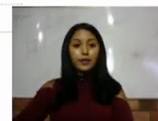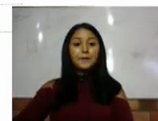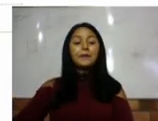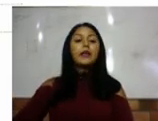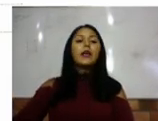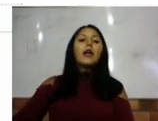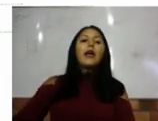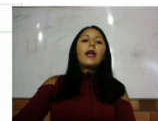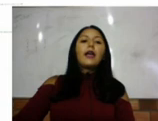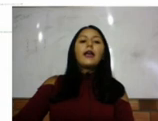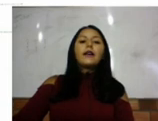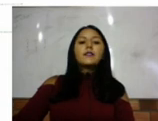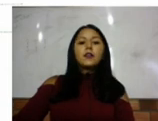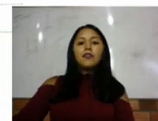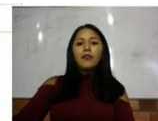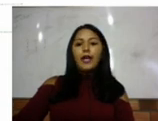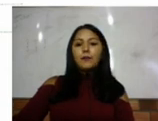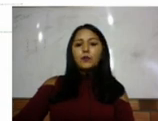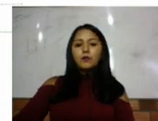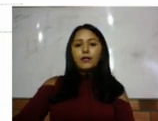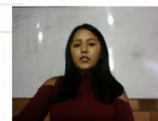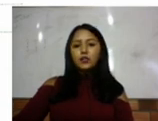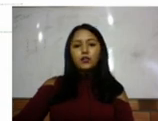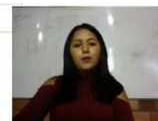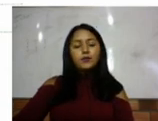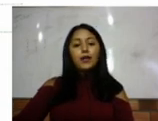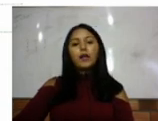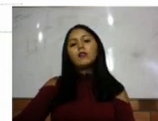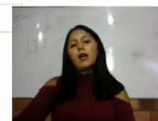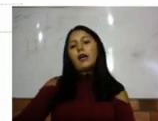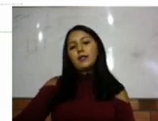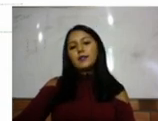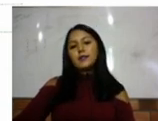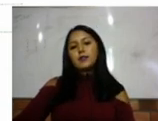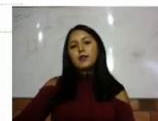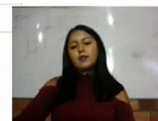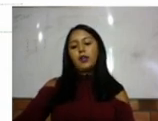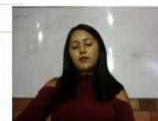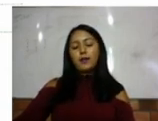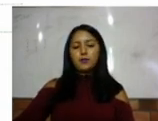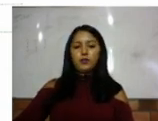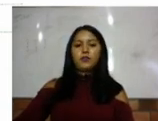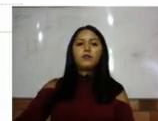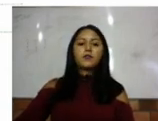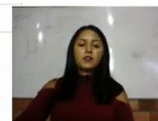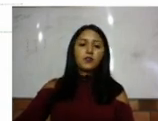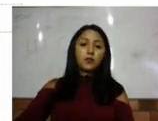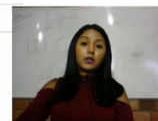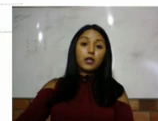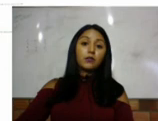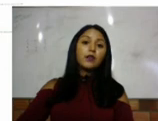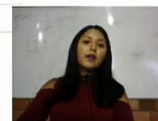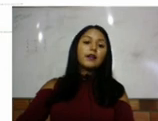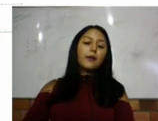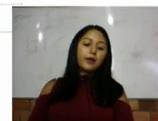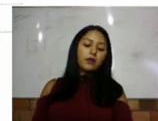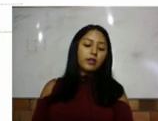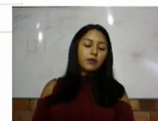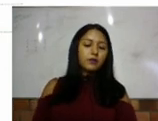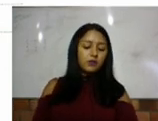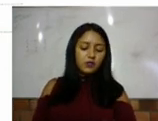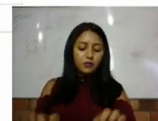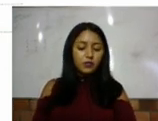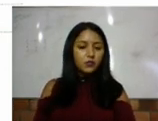o livro de você escaneei é san é uma lista de verbos regulares que é usado que vocês estão estudando